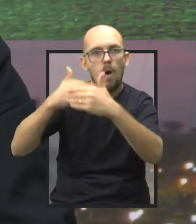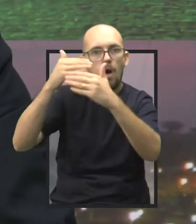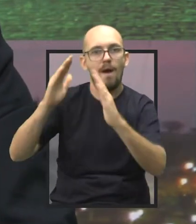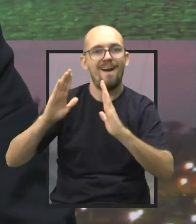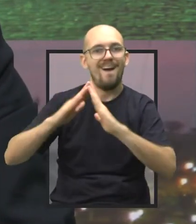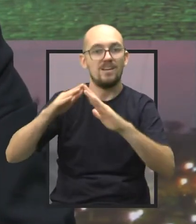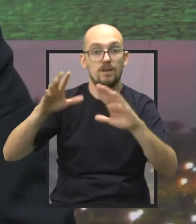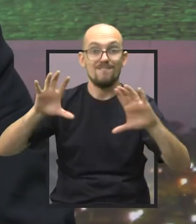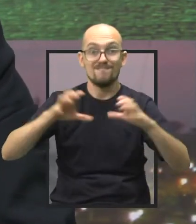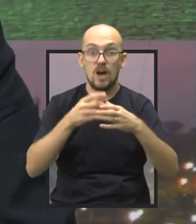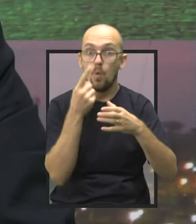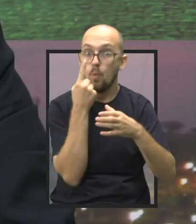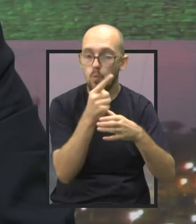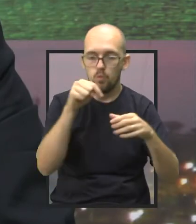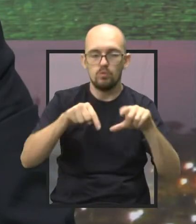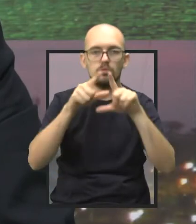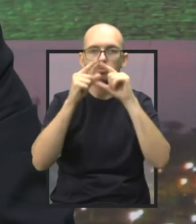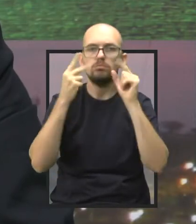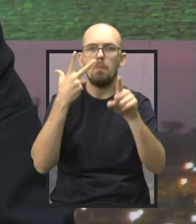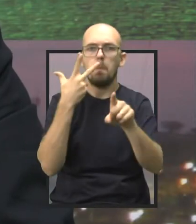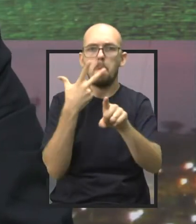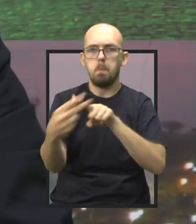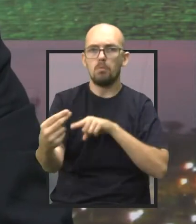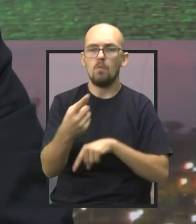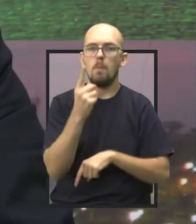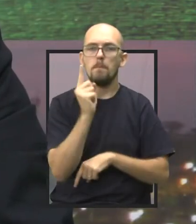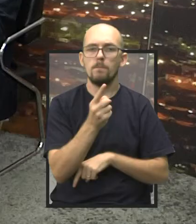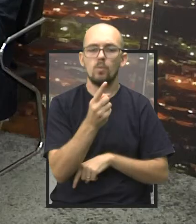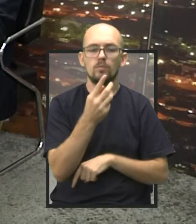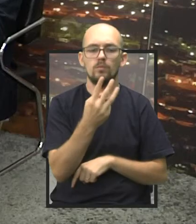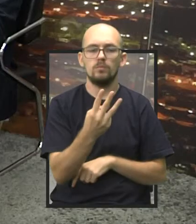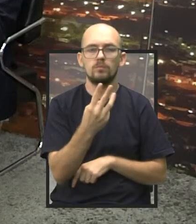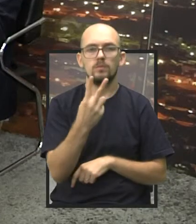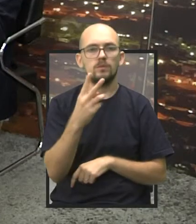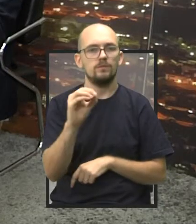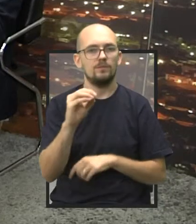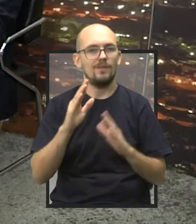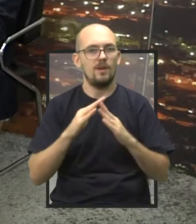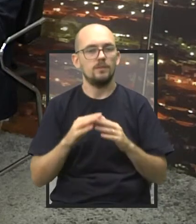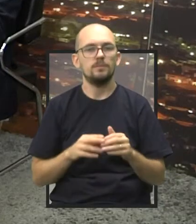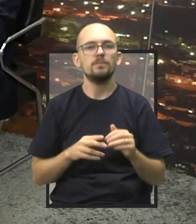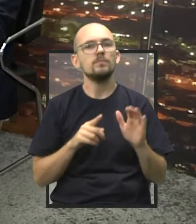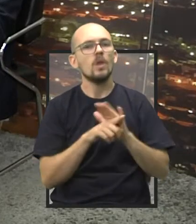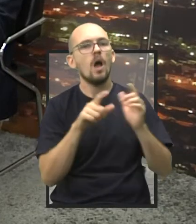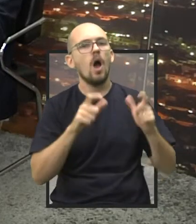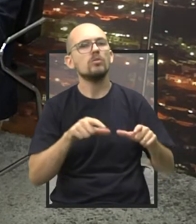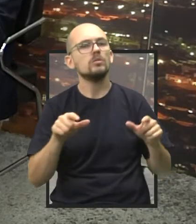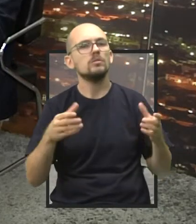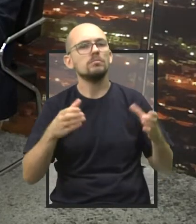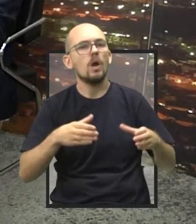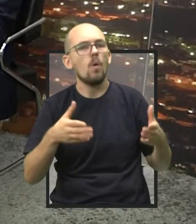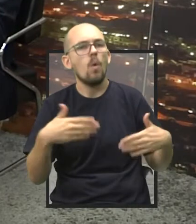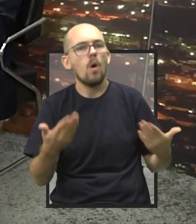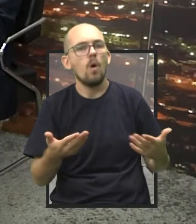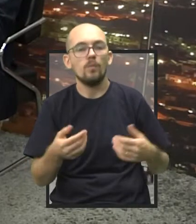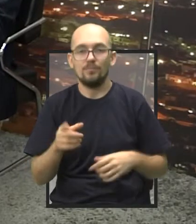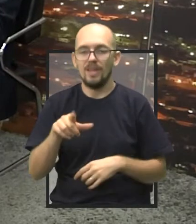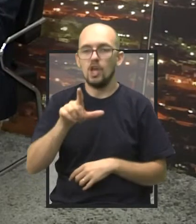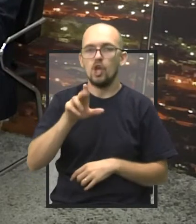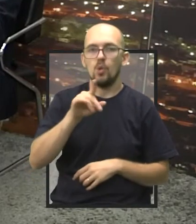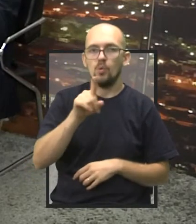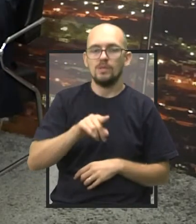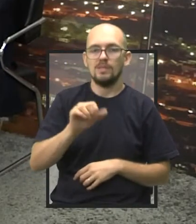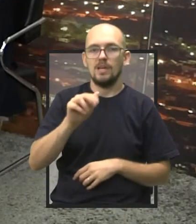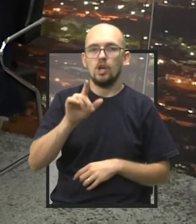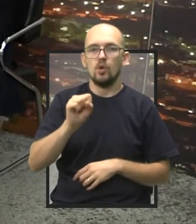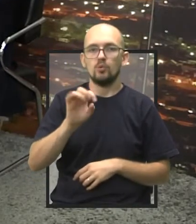a gente teve uma conquista aí de 1.320 unidades, né? E onde estão? Onde estão construídos? Serão o Luiz Augustino 1 e